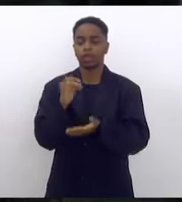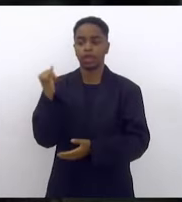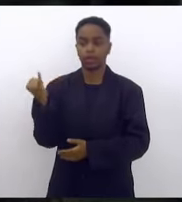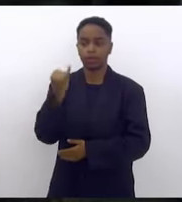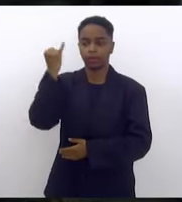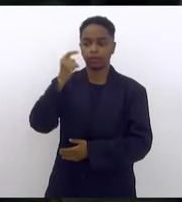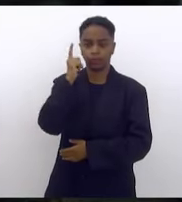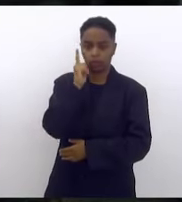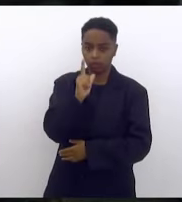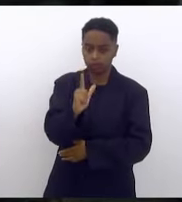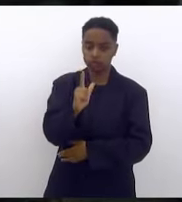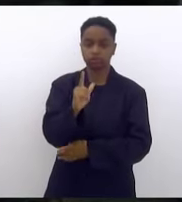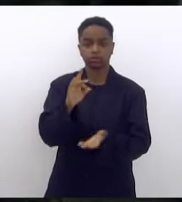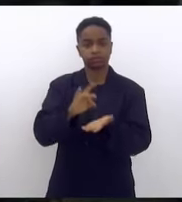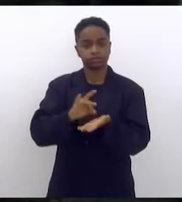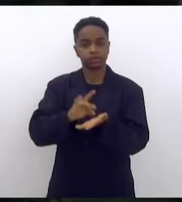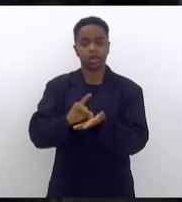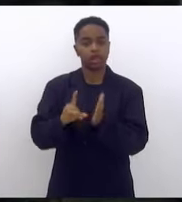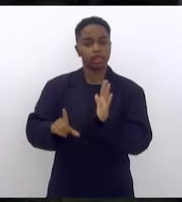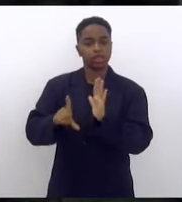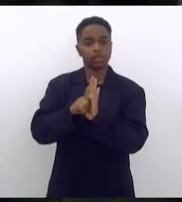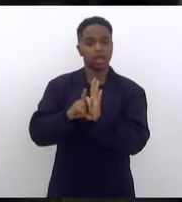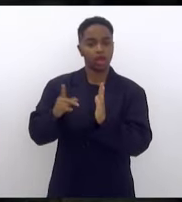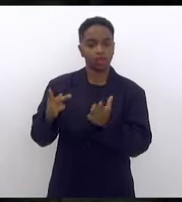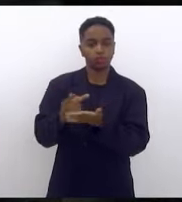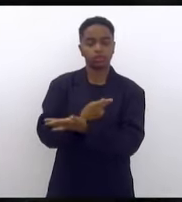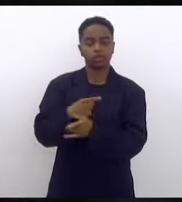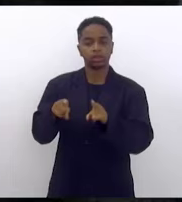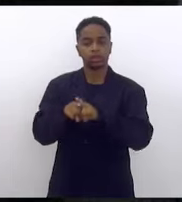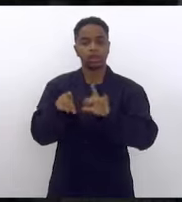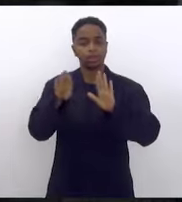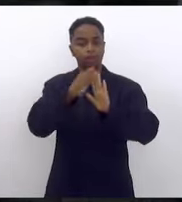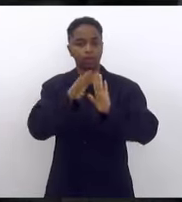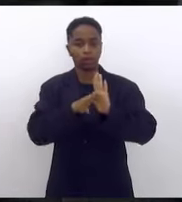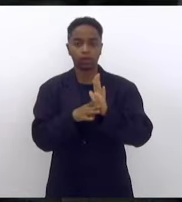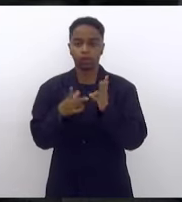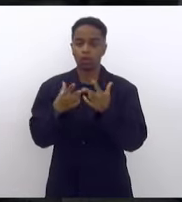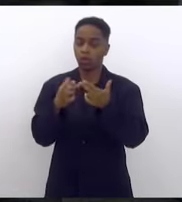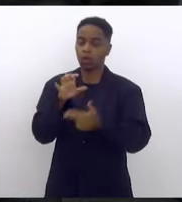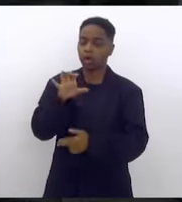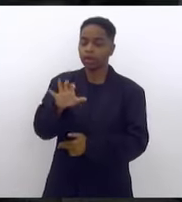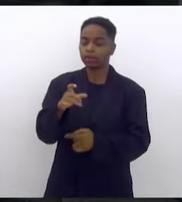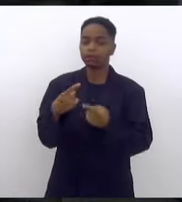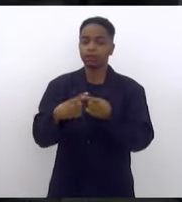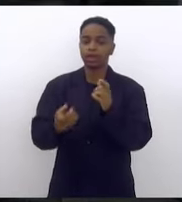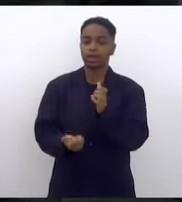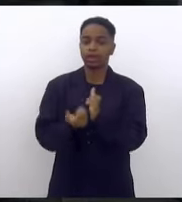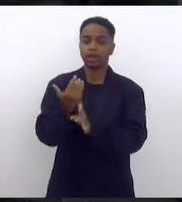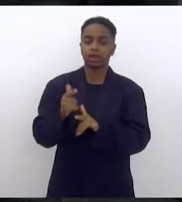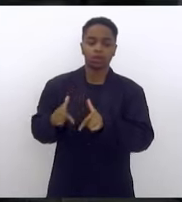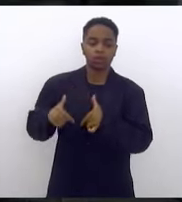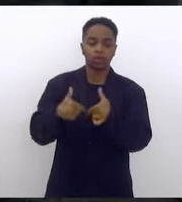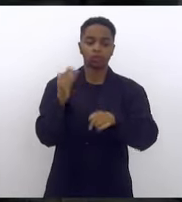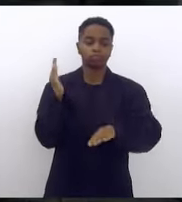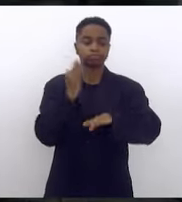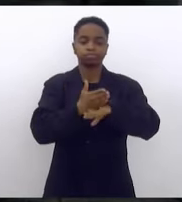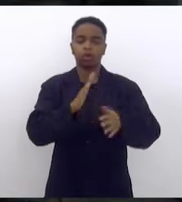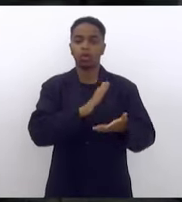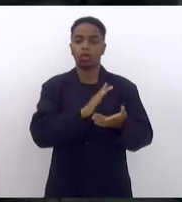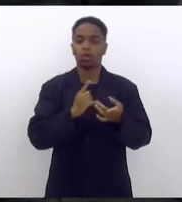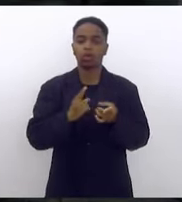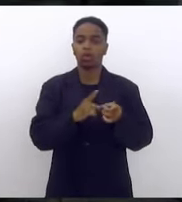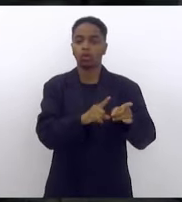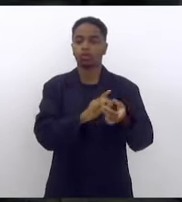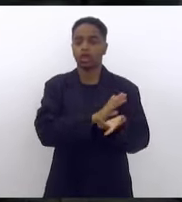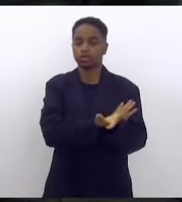garantir a efetividade de um programa como esse que cria o enfrentamento ao racismo nas escolas. Então,